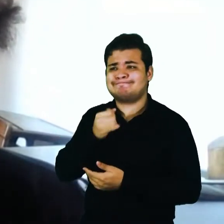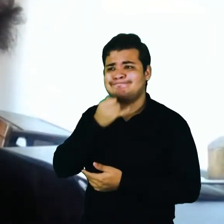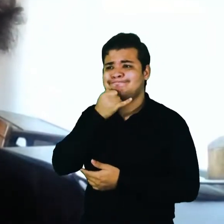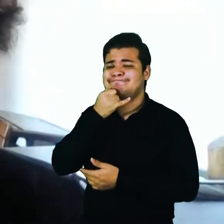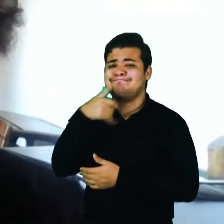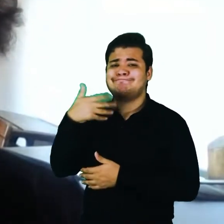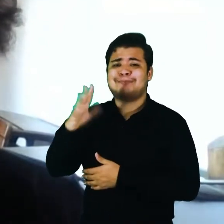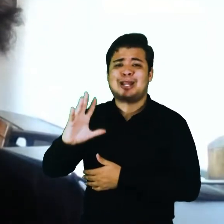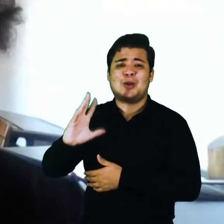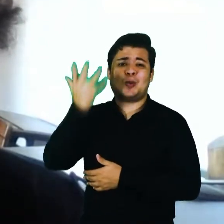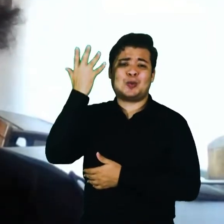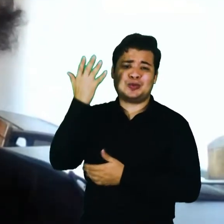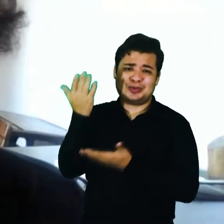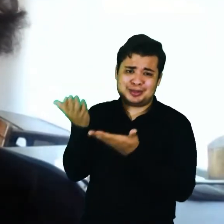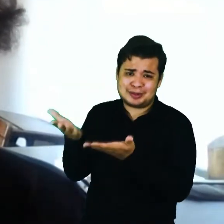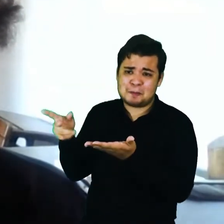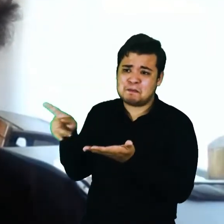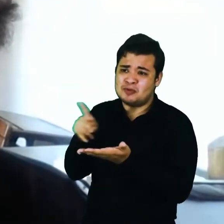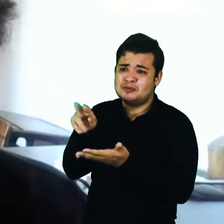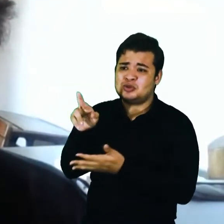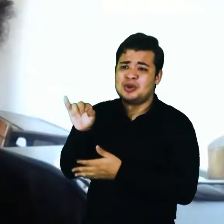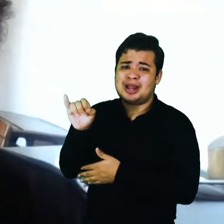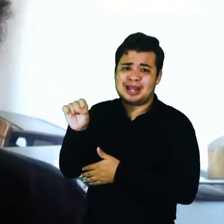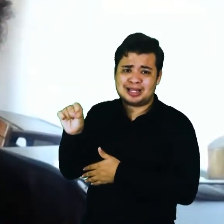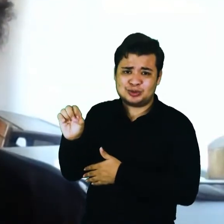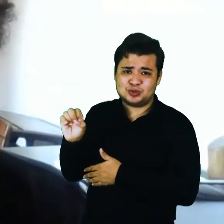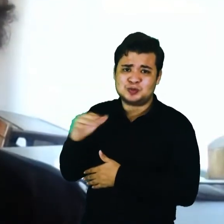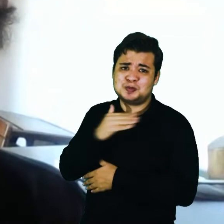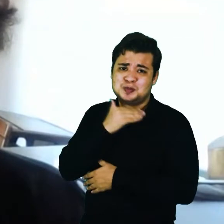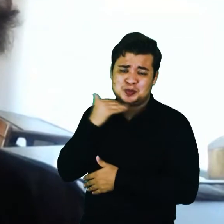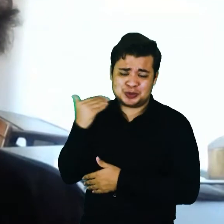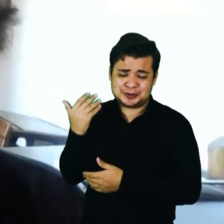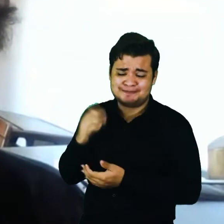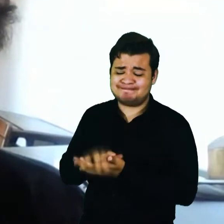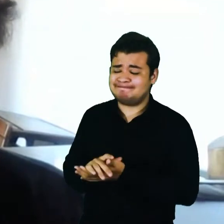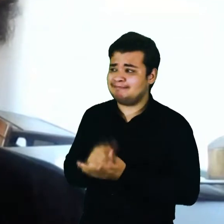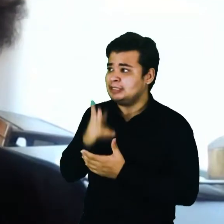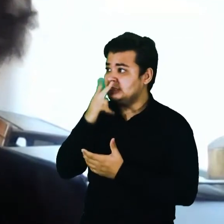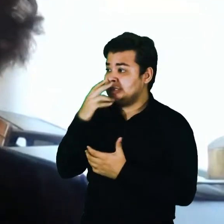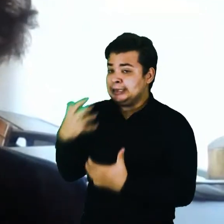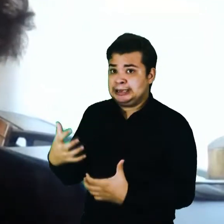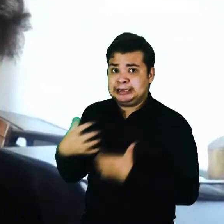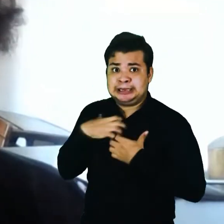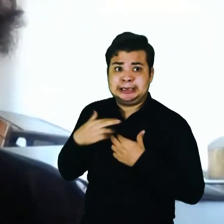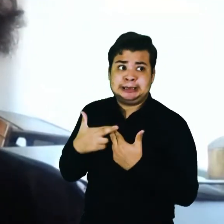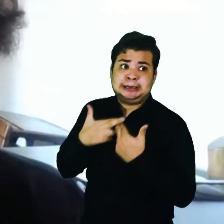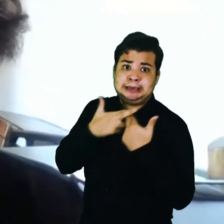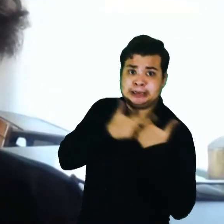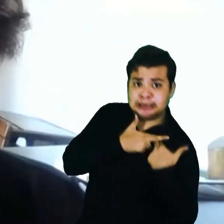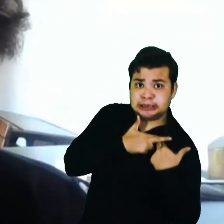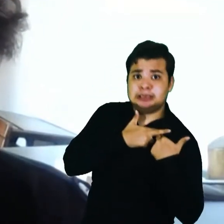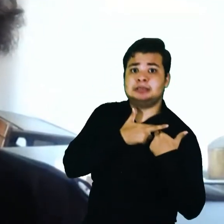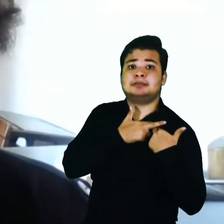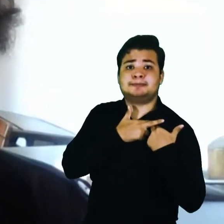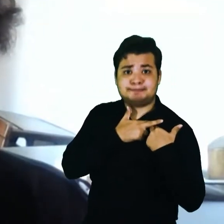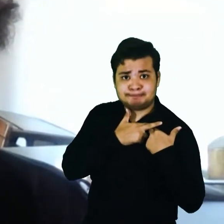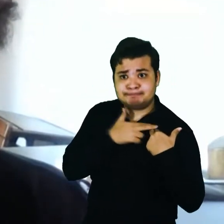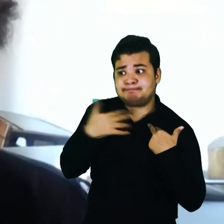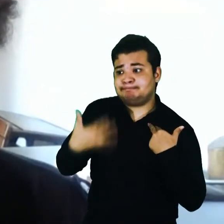professor Riso veio a falecer logo em seguida. Aí eu senti que era mais uma obrigação minha